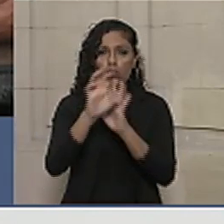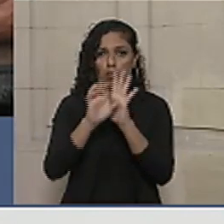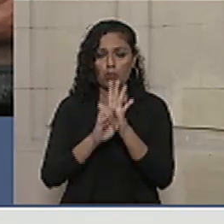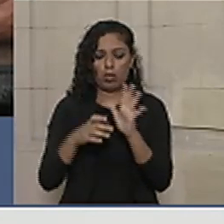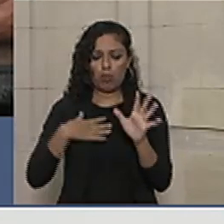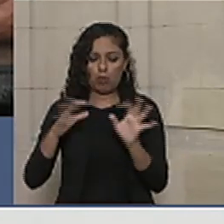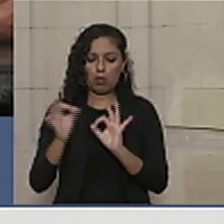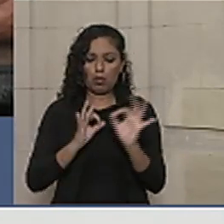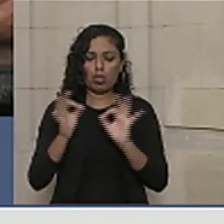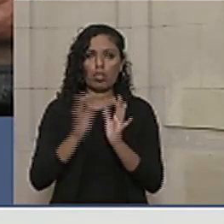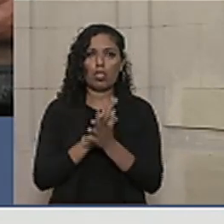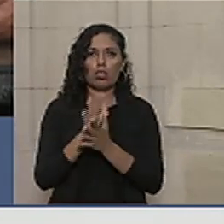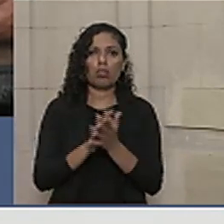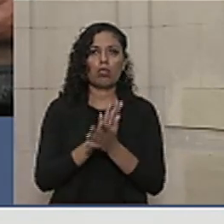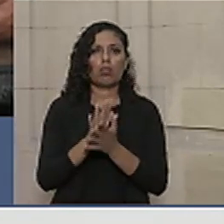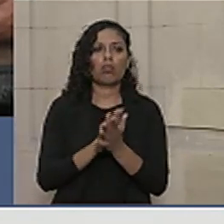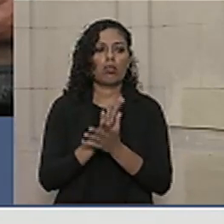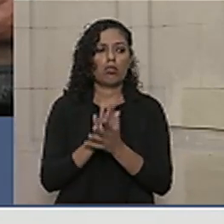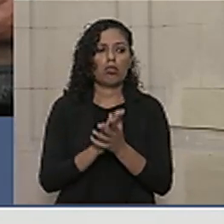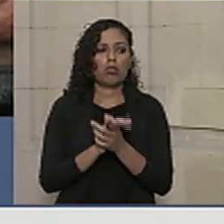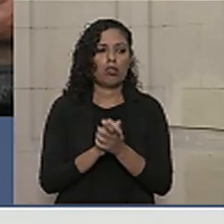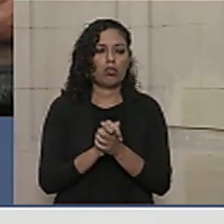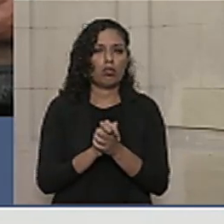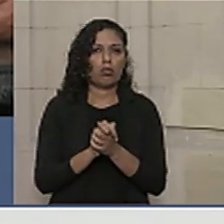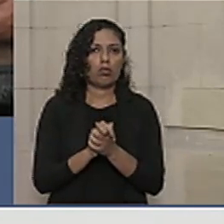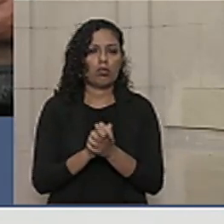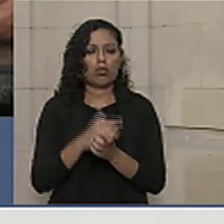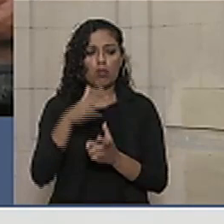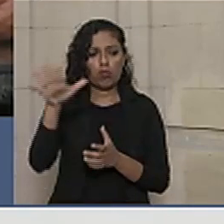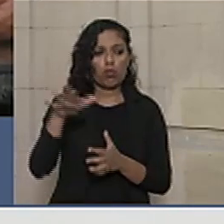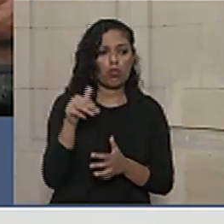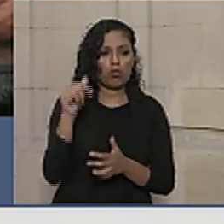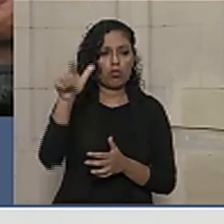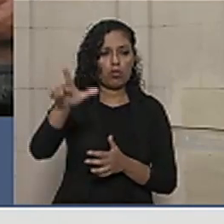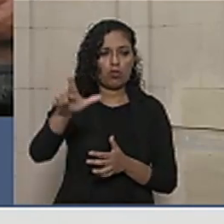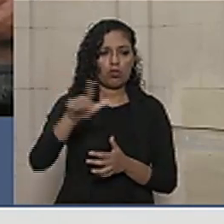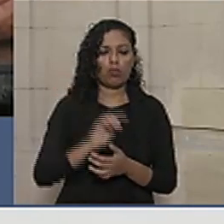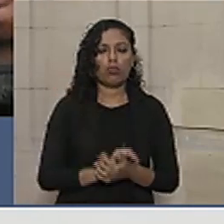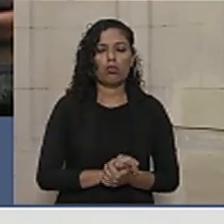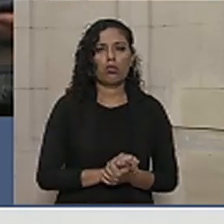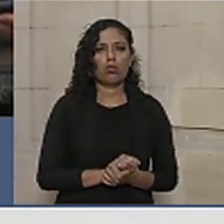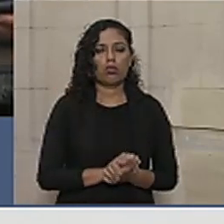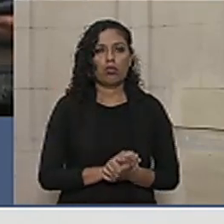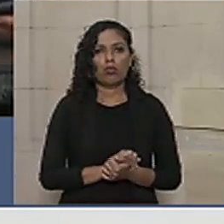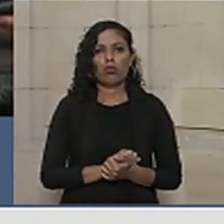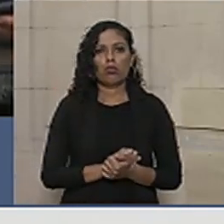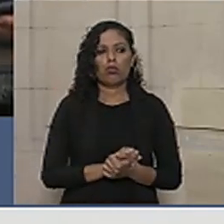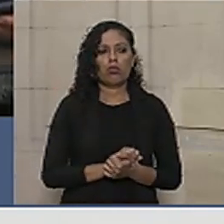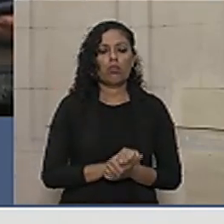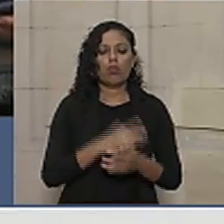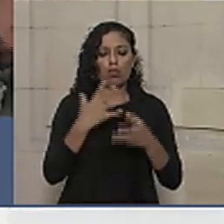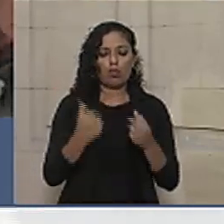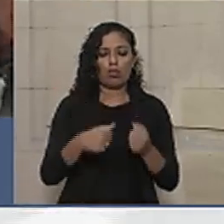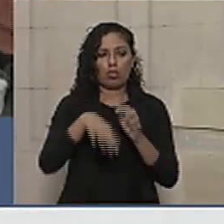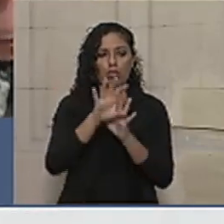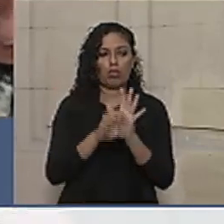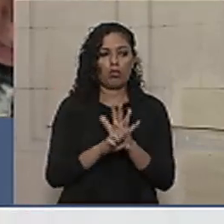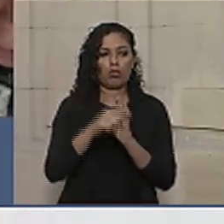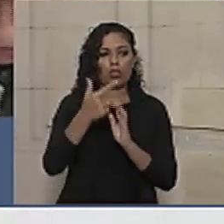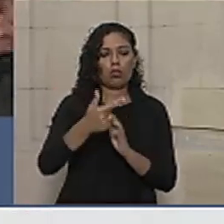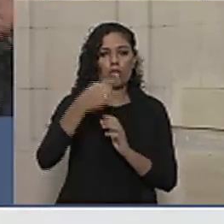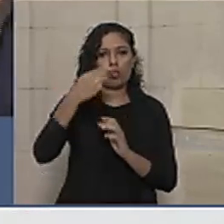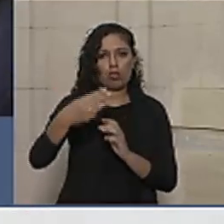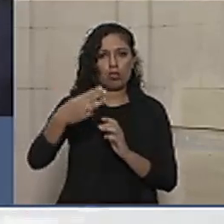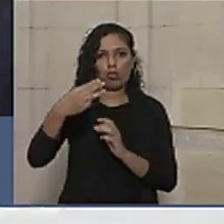minhas. Não, fica... Vamos então chama um outro deputado, tá bom. Bulhões. Vou dar parecer favorável às emendas 2